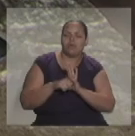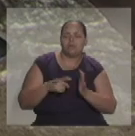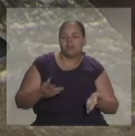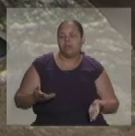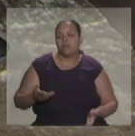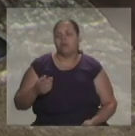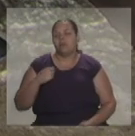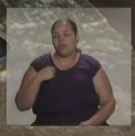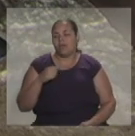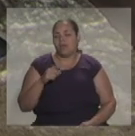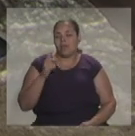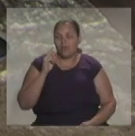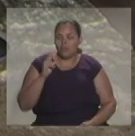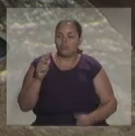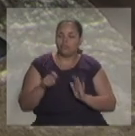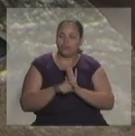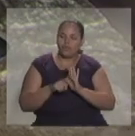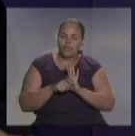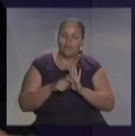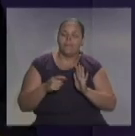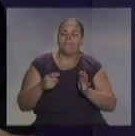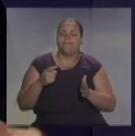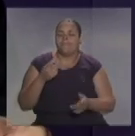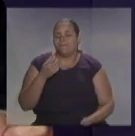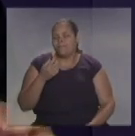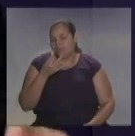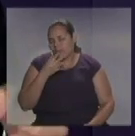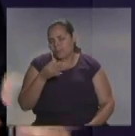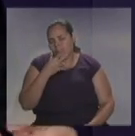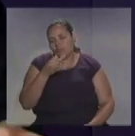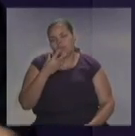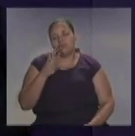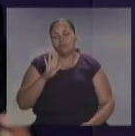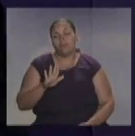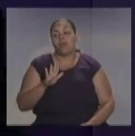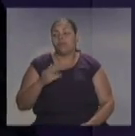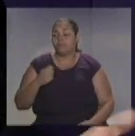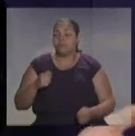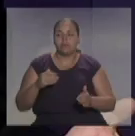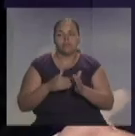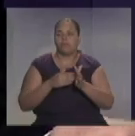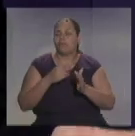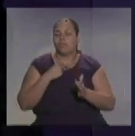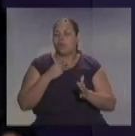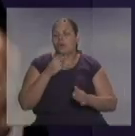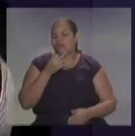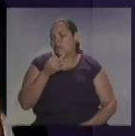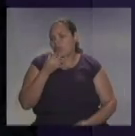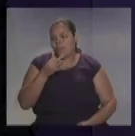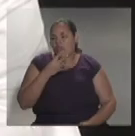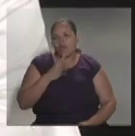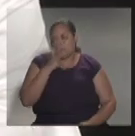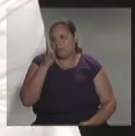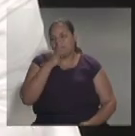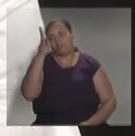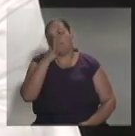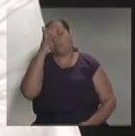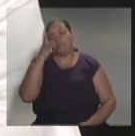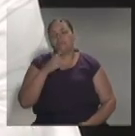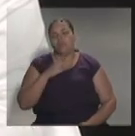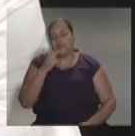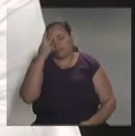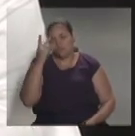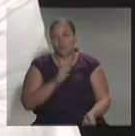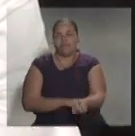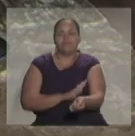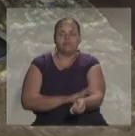ninguém aqui está... É o cenário, é uma droga medicamentosa que a gente tem, claro, suas restrições. Entendeu? Porque então, há pessoas viciadas, né,